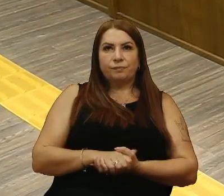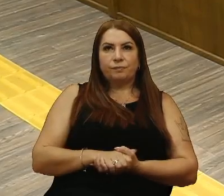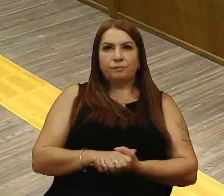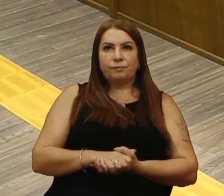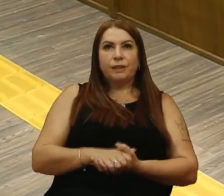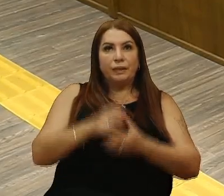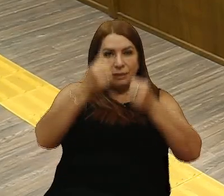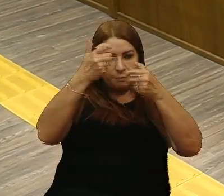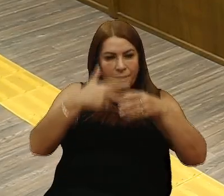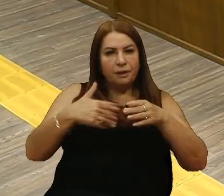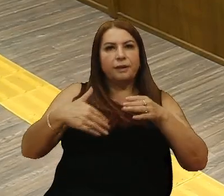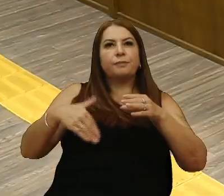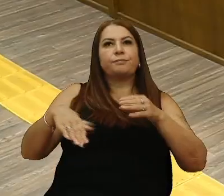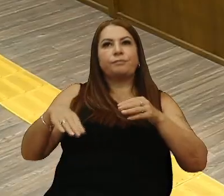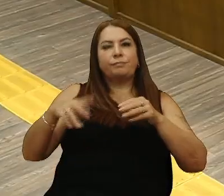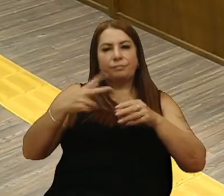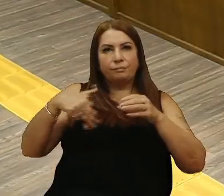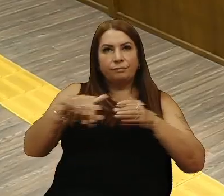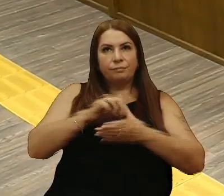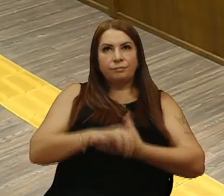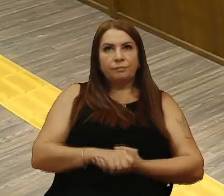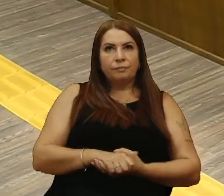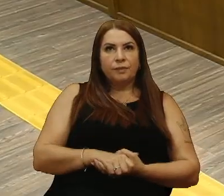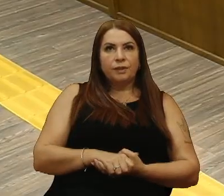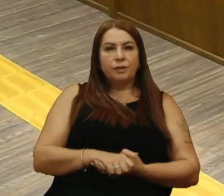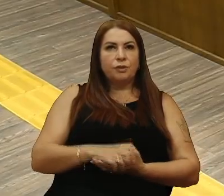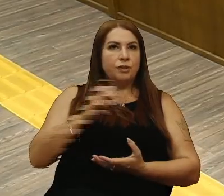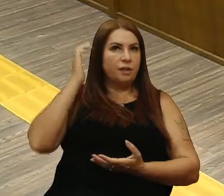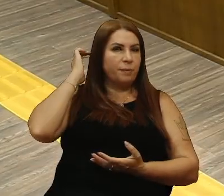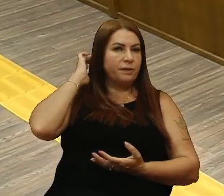que o fará da tribuna.